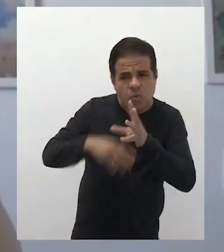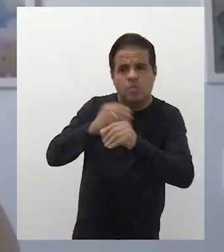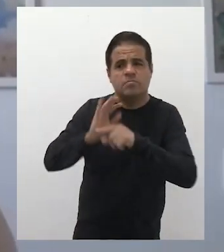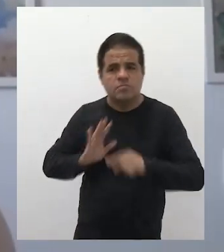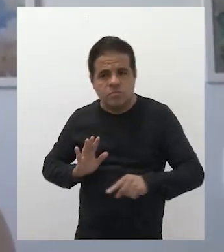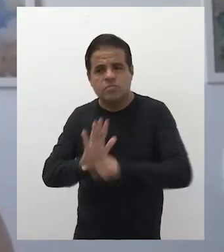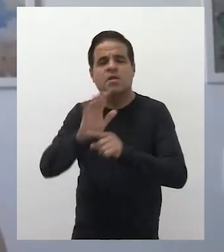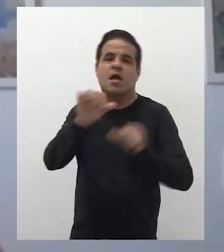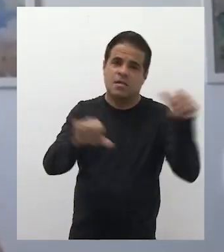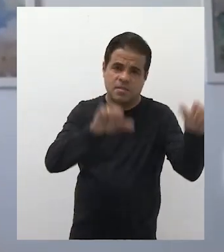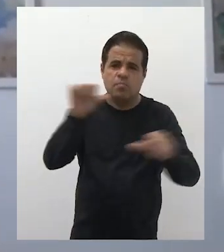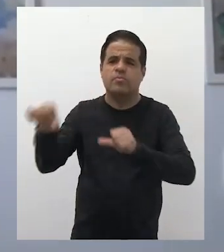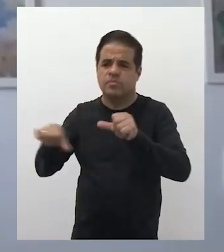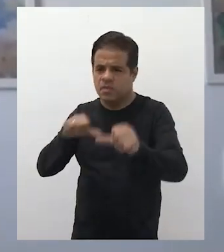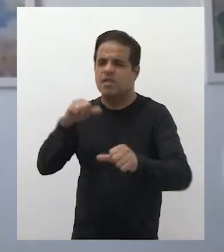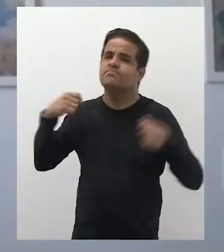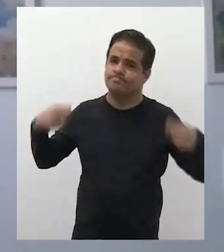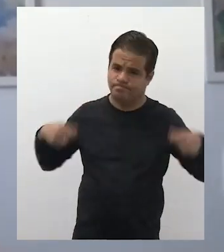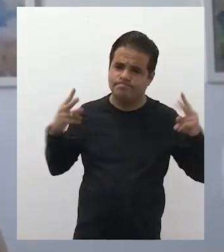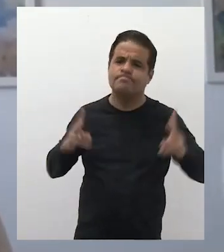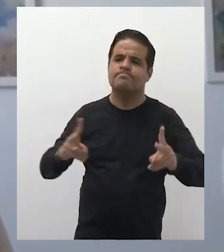mudança.